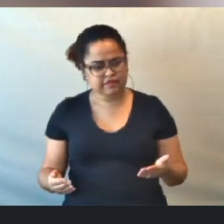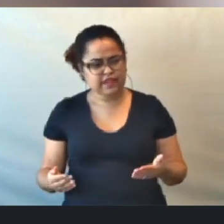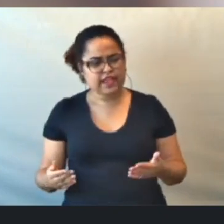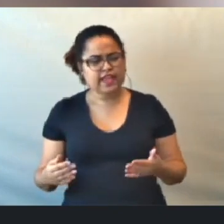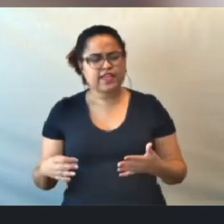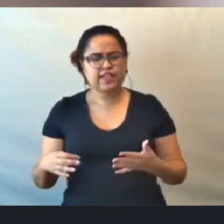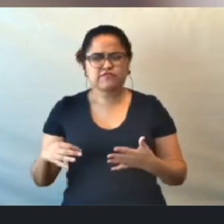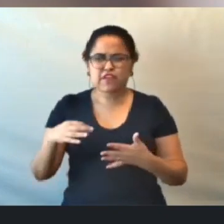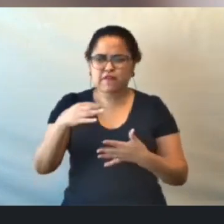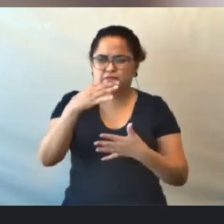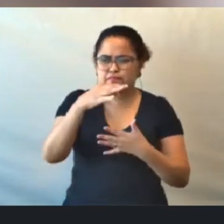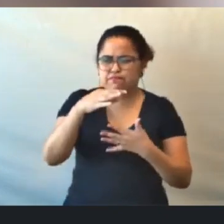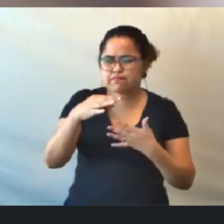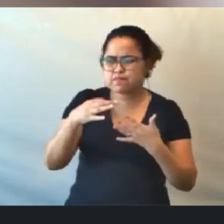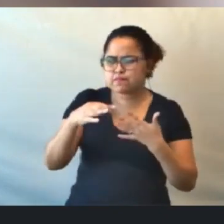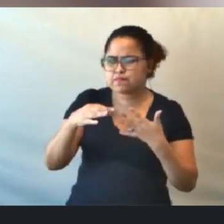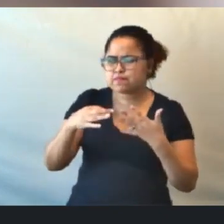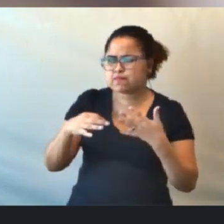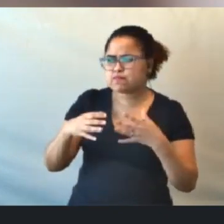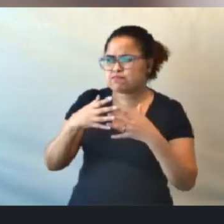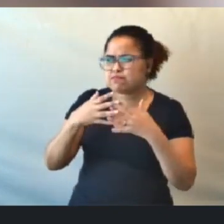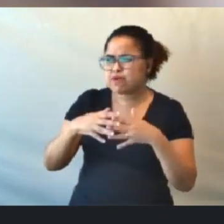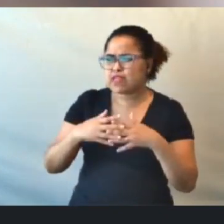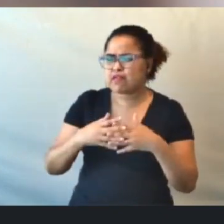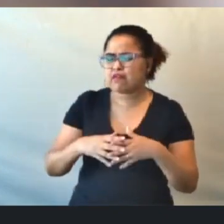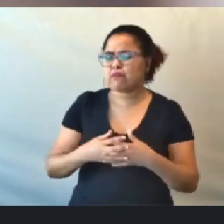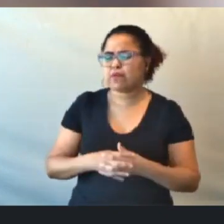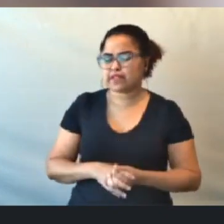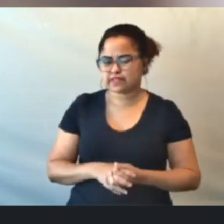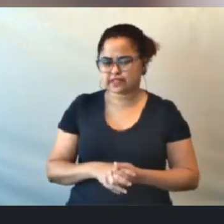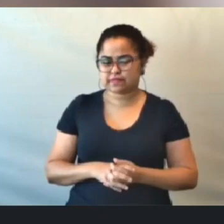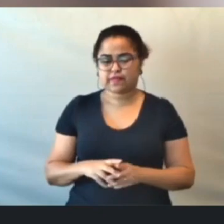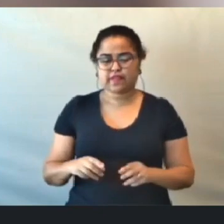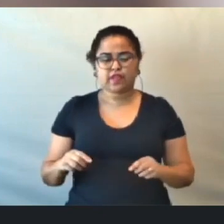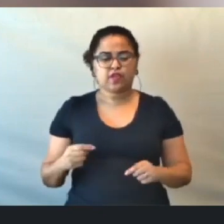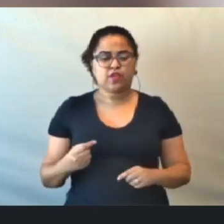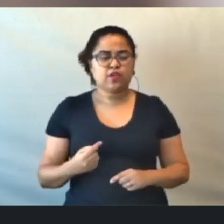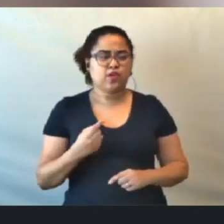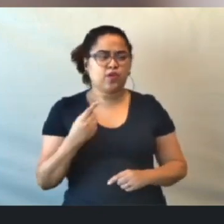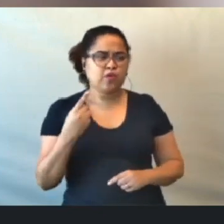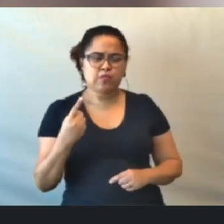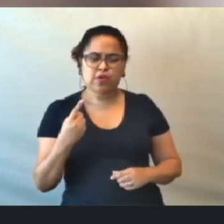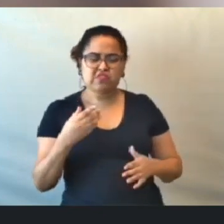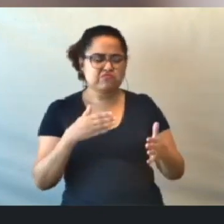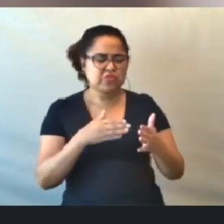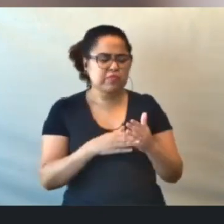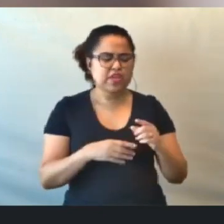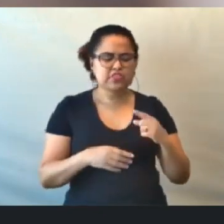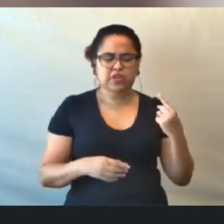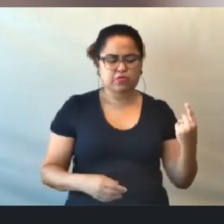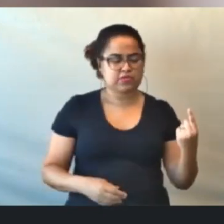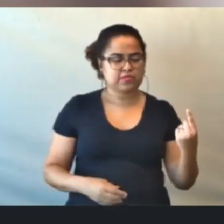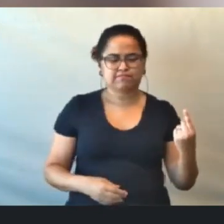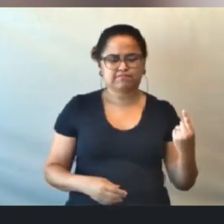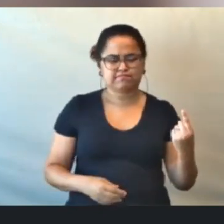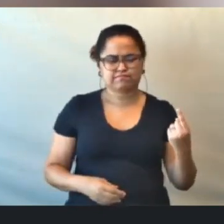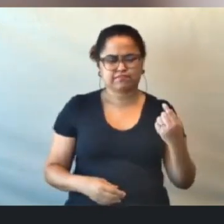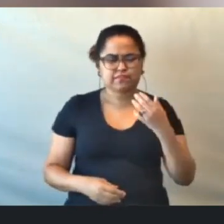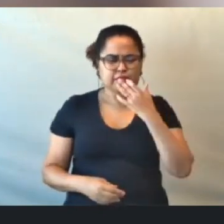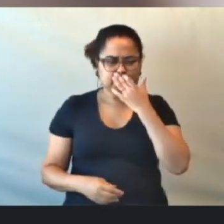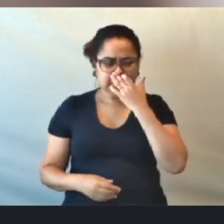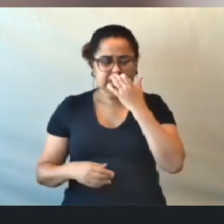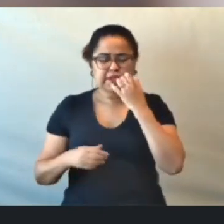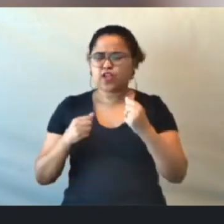muito complexas. Então, uma coisa não impede a outra. Eu apoio vocês totalmente quando dizem que temos que tomar medidas na